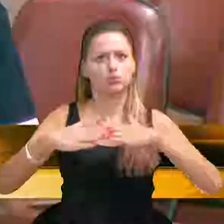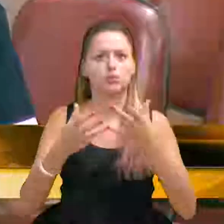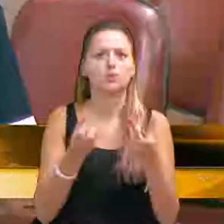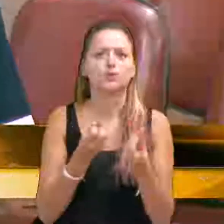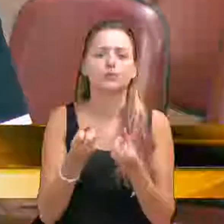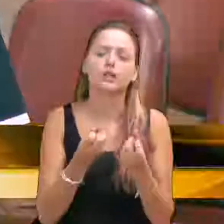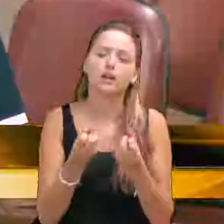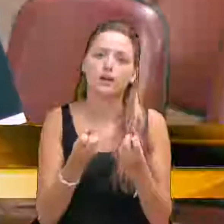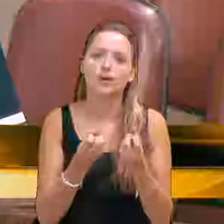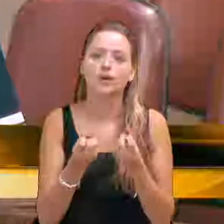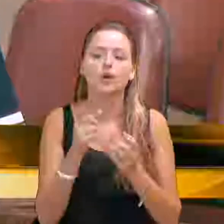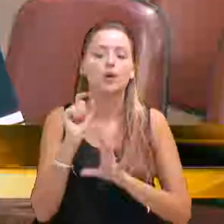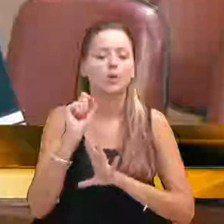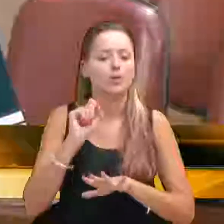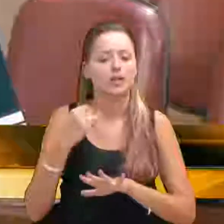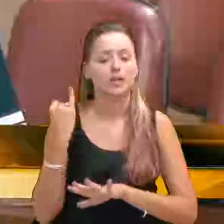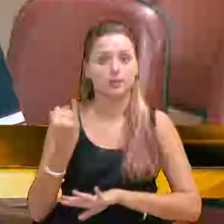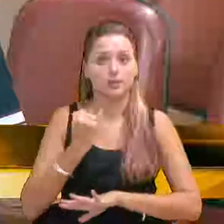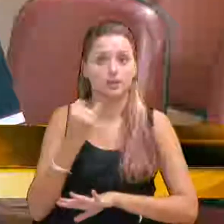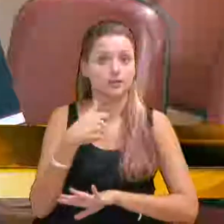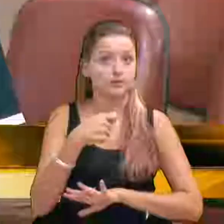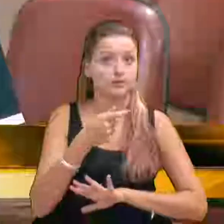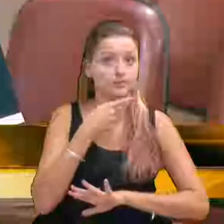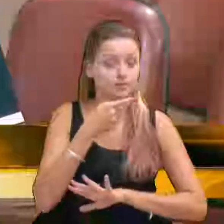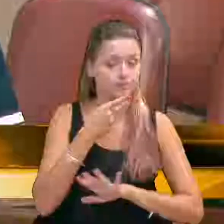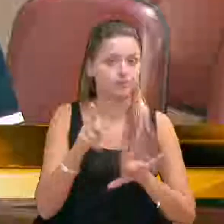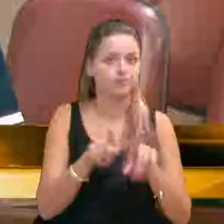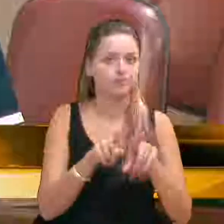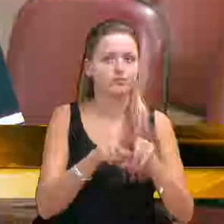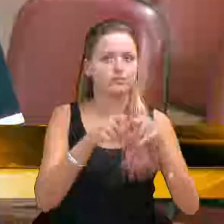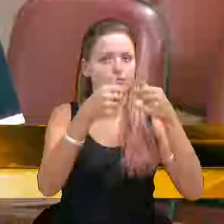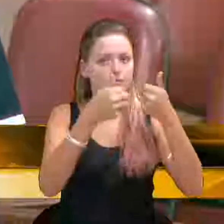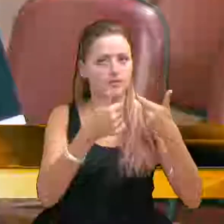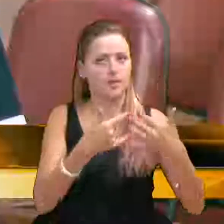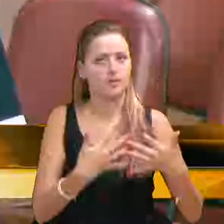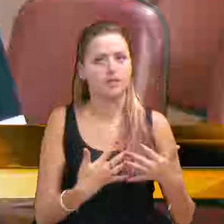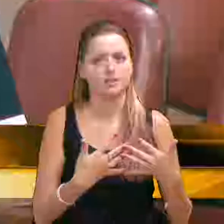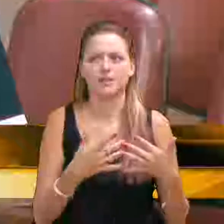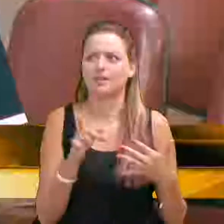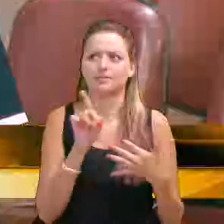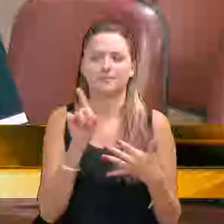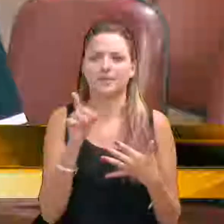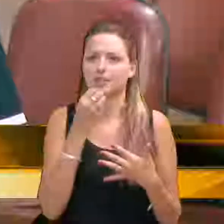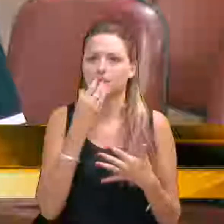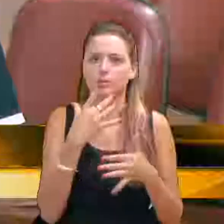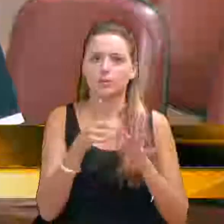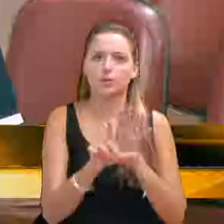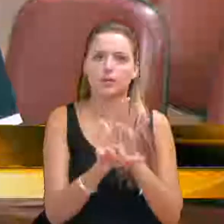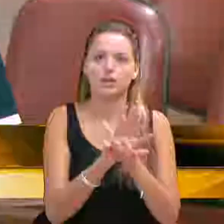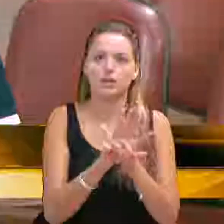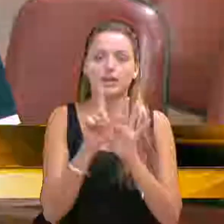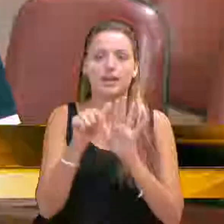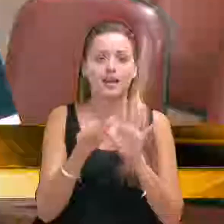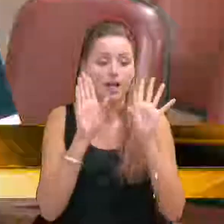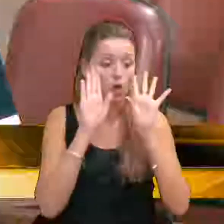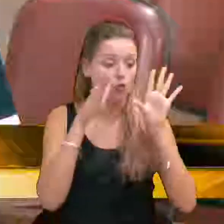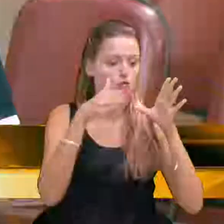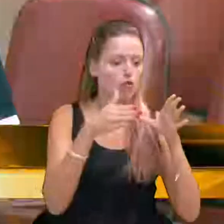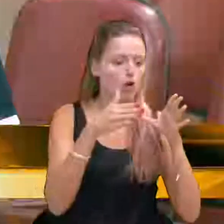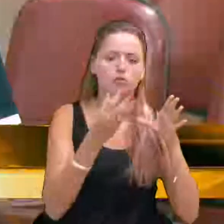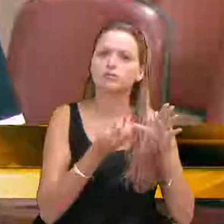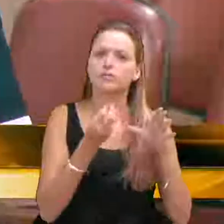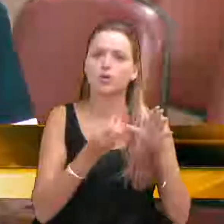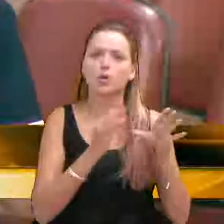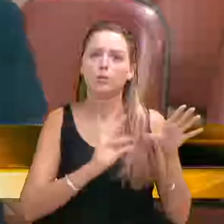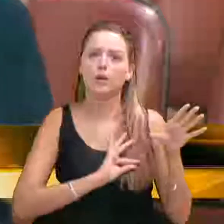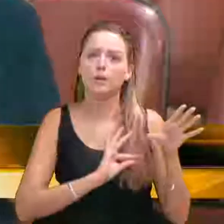Um fator importante que devemos destacar para justificar a ineficiência da lei é o foco de abordagem dos